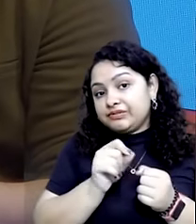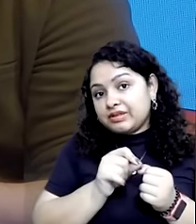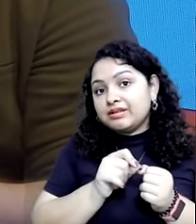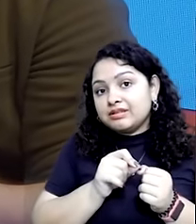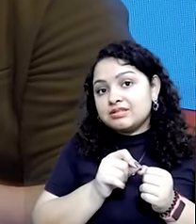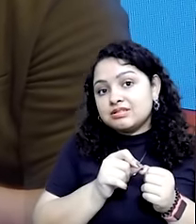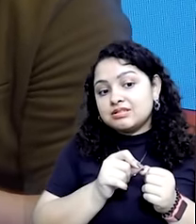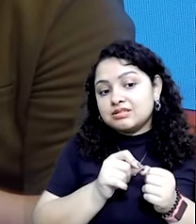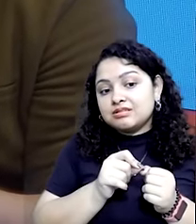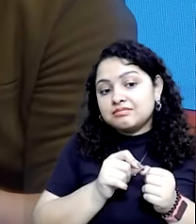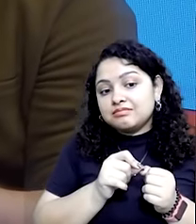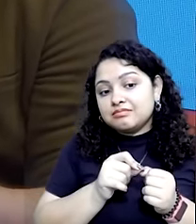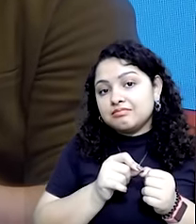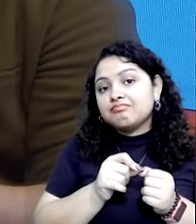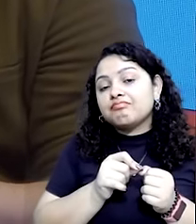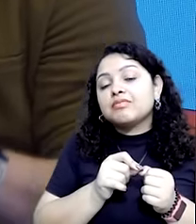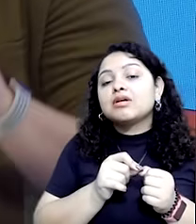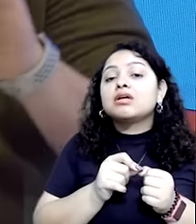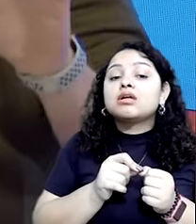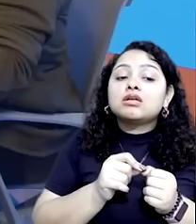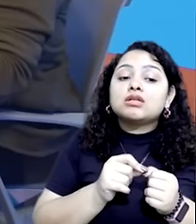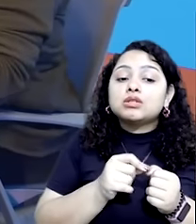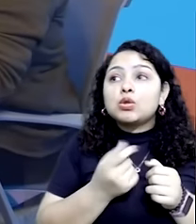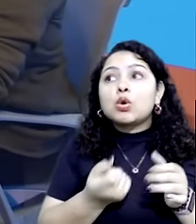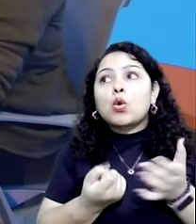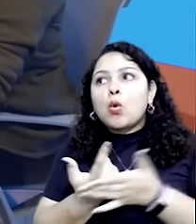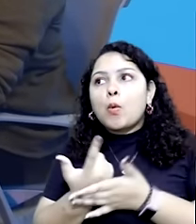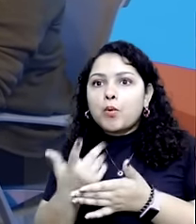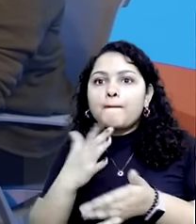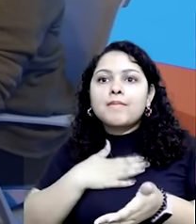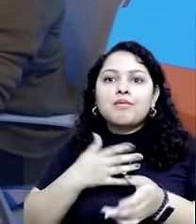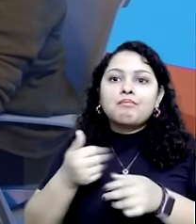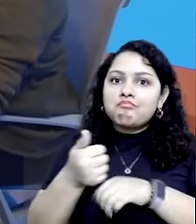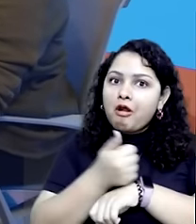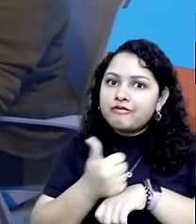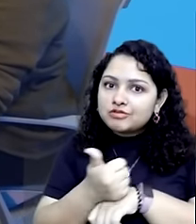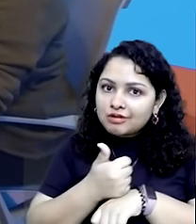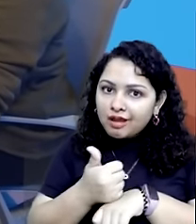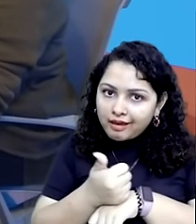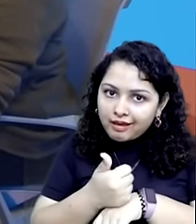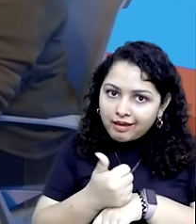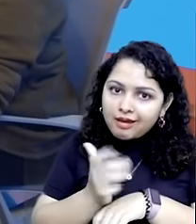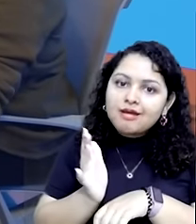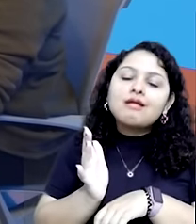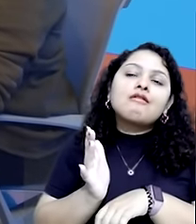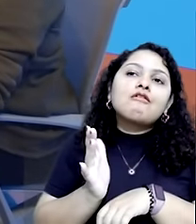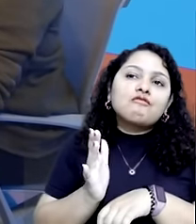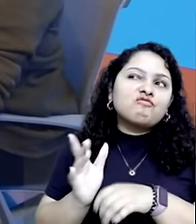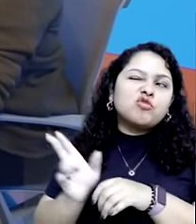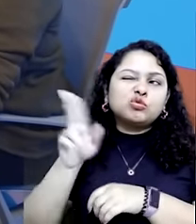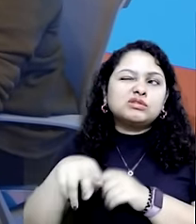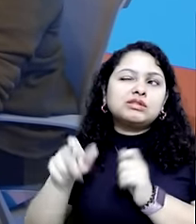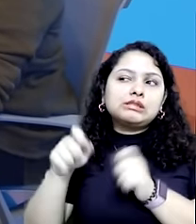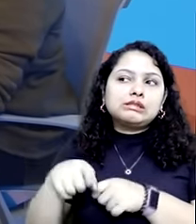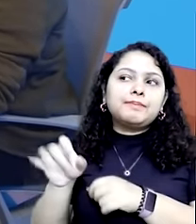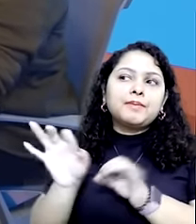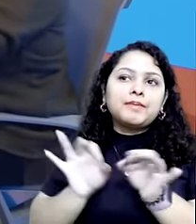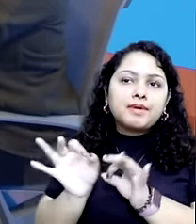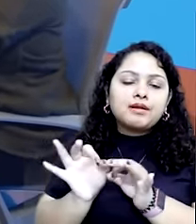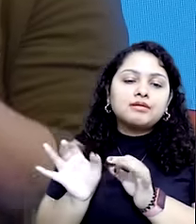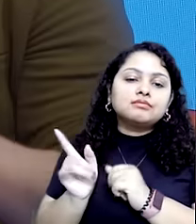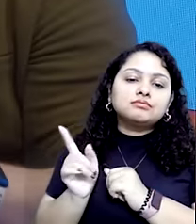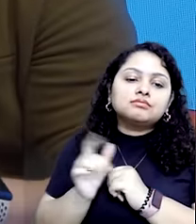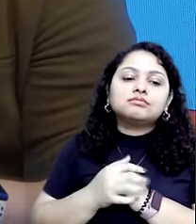como um quebra galho enquanto eu não providencio a minha a minha soft Box vou fazer um uma gambiarra